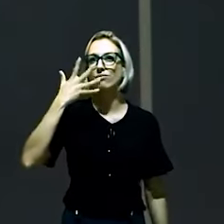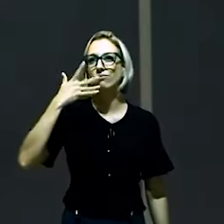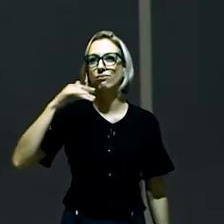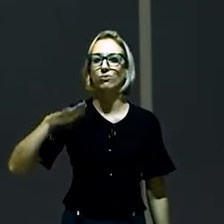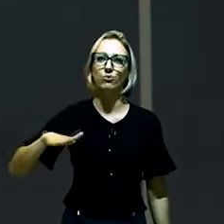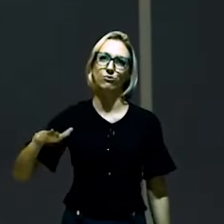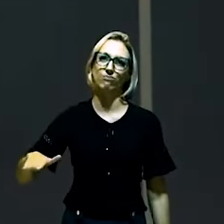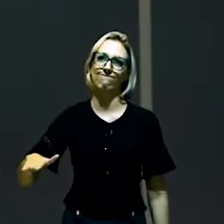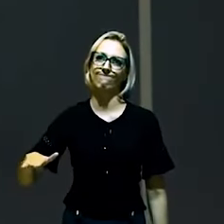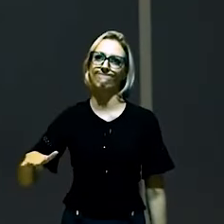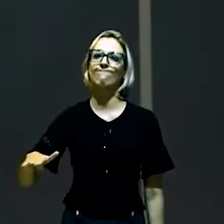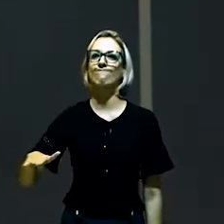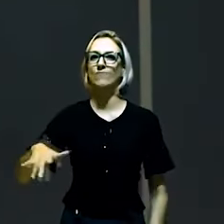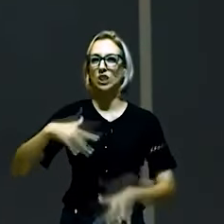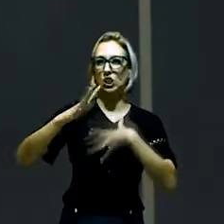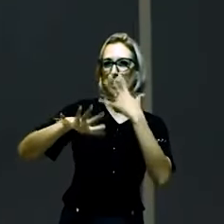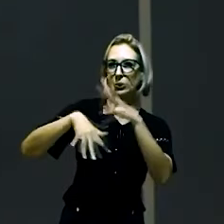Bagunçou tudo, tudo,